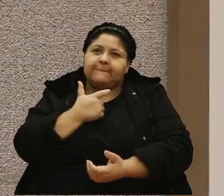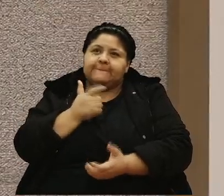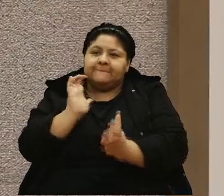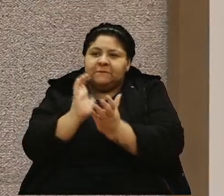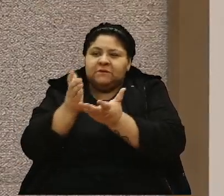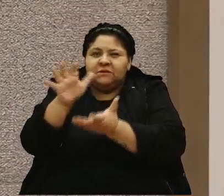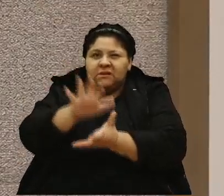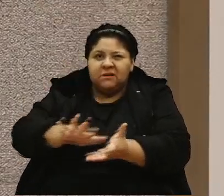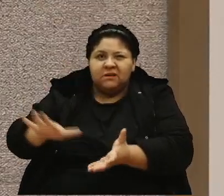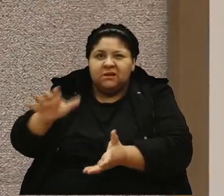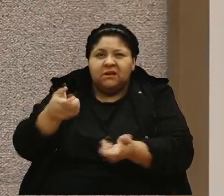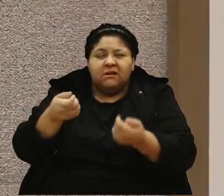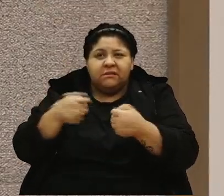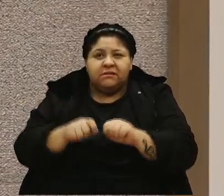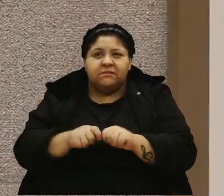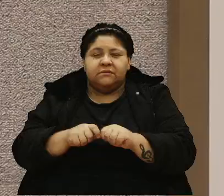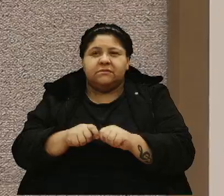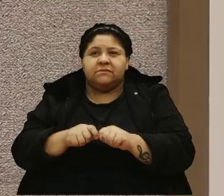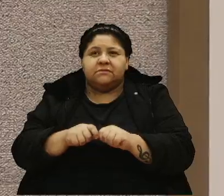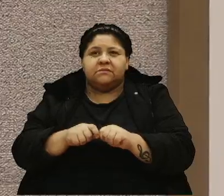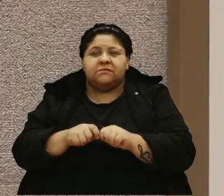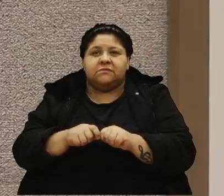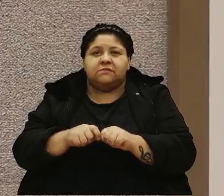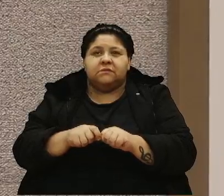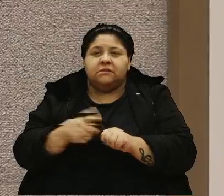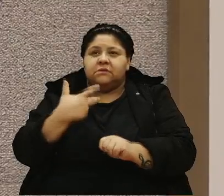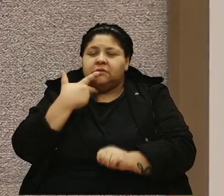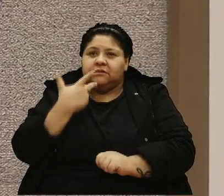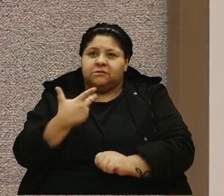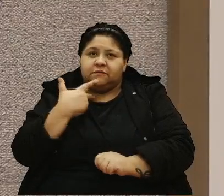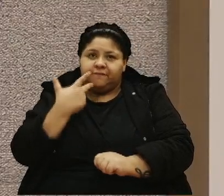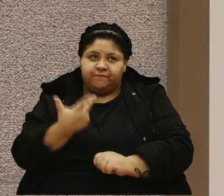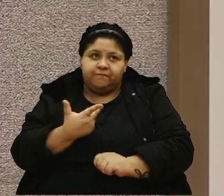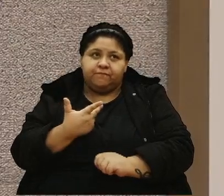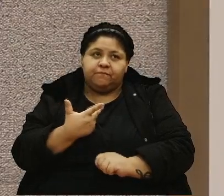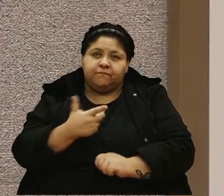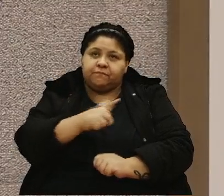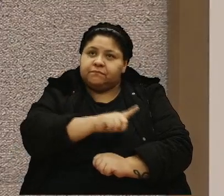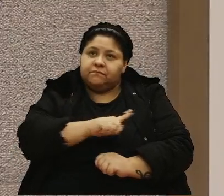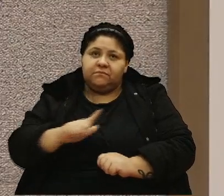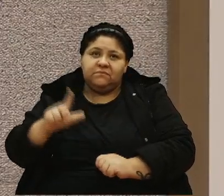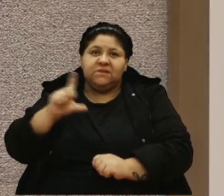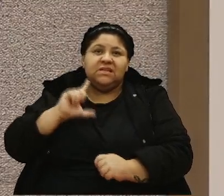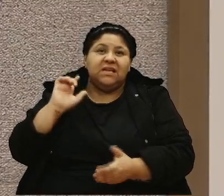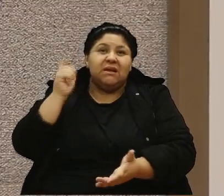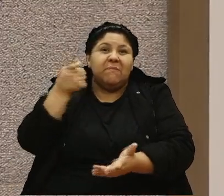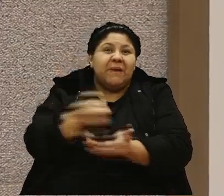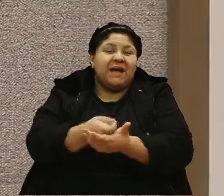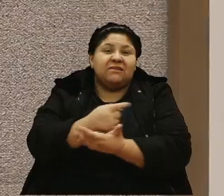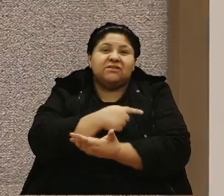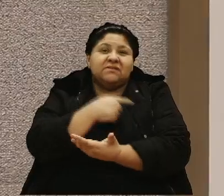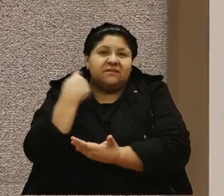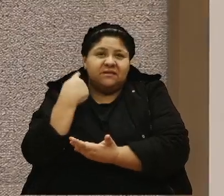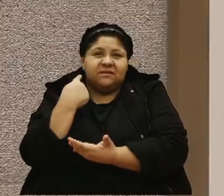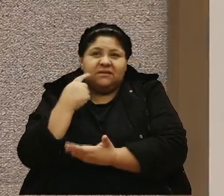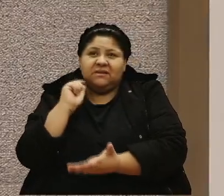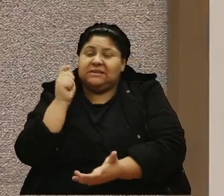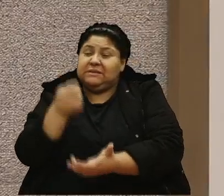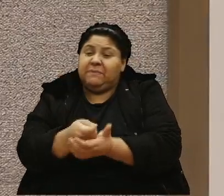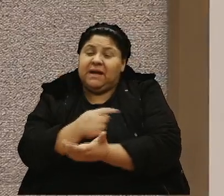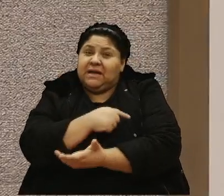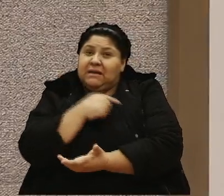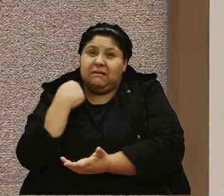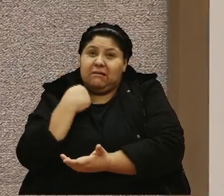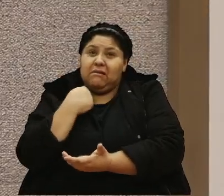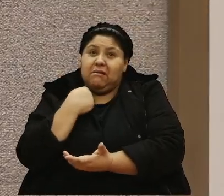um todo, deveria colocar essa situação que o governo tem que pagar retroativamente, né? Se paga tanta coisa para